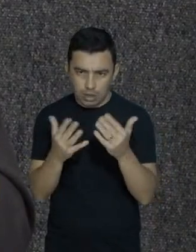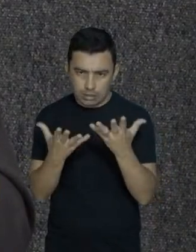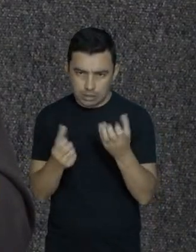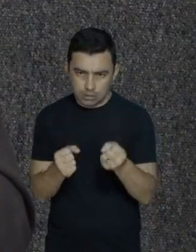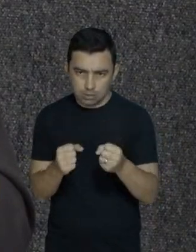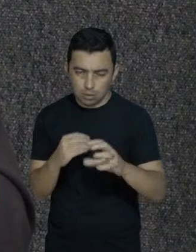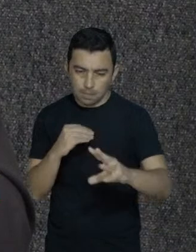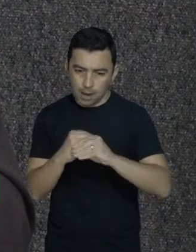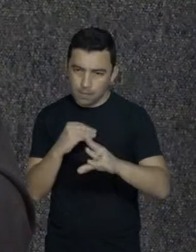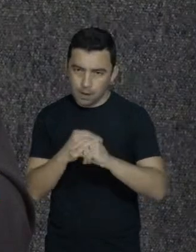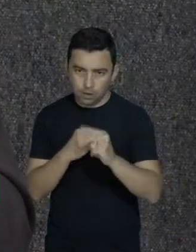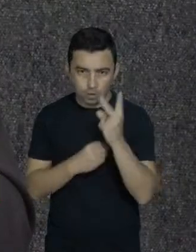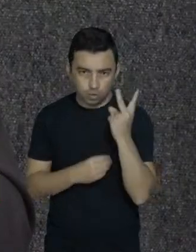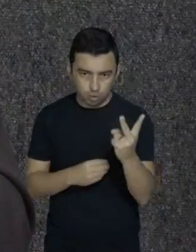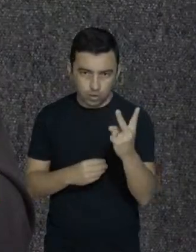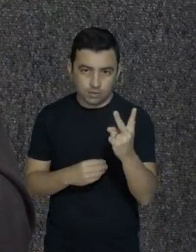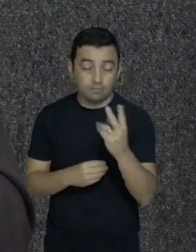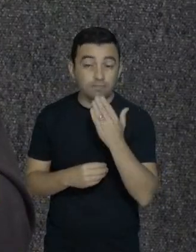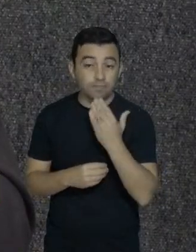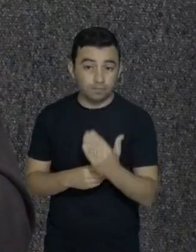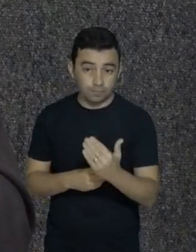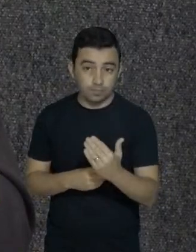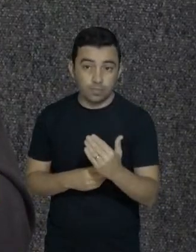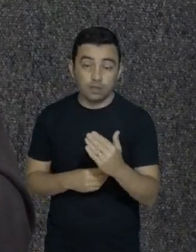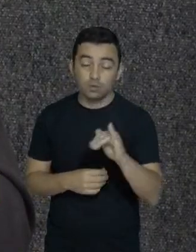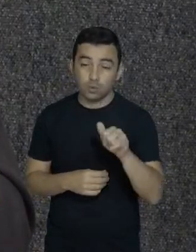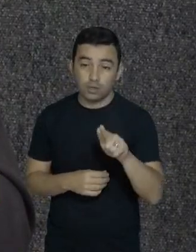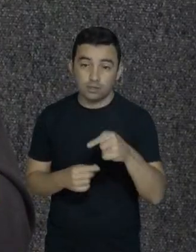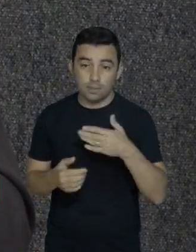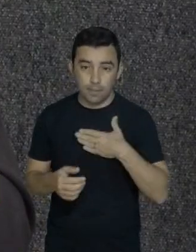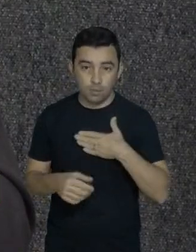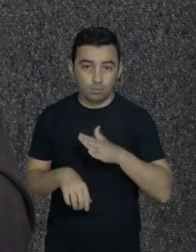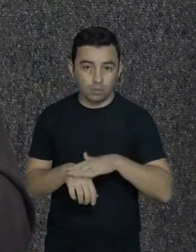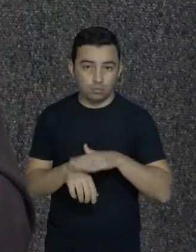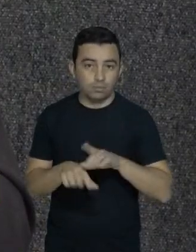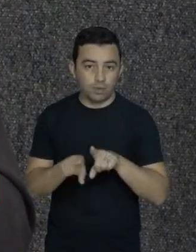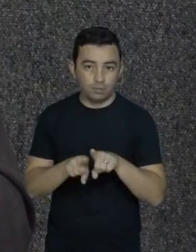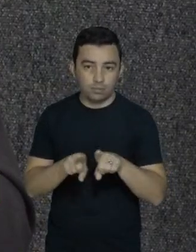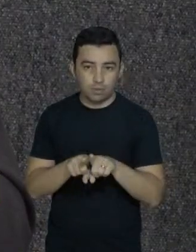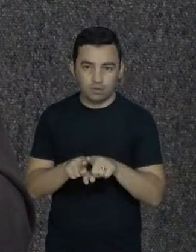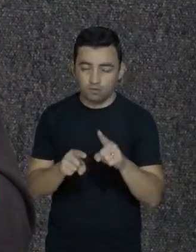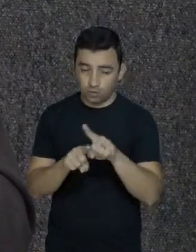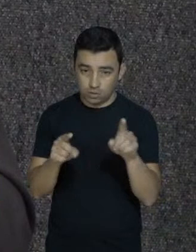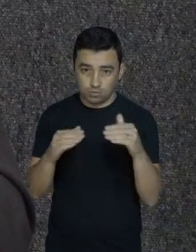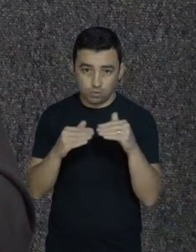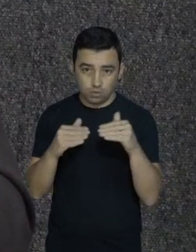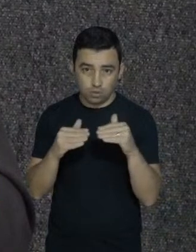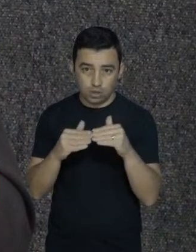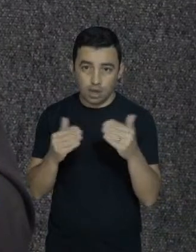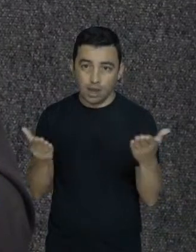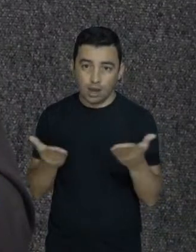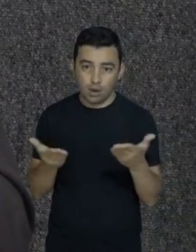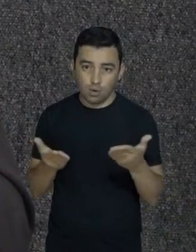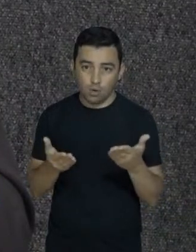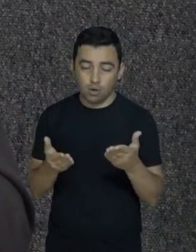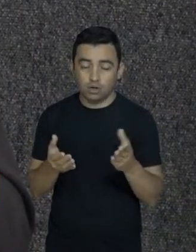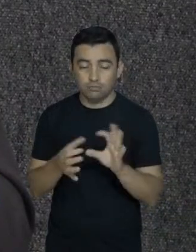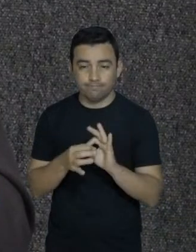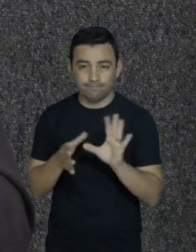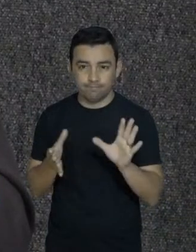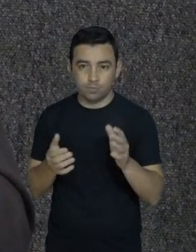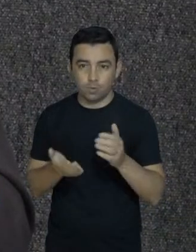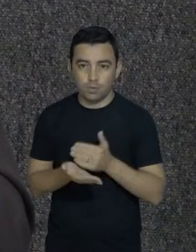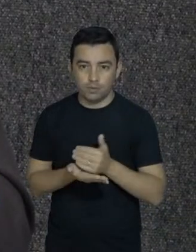dois requerimentos de autoria Deputado Júlio Garcia e de minha autoria havendo concordância passamos a deliberação